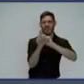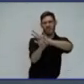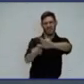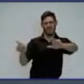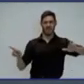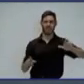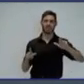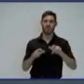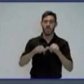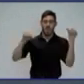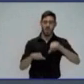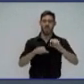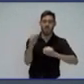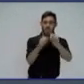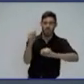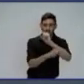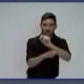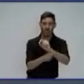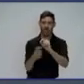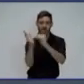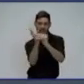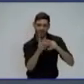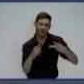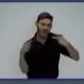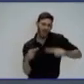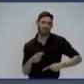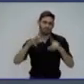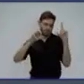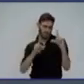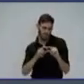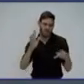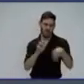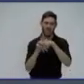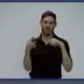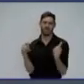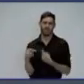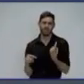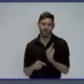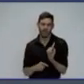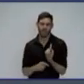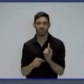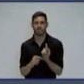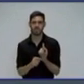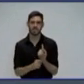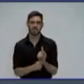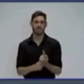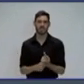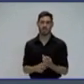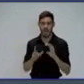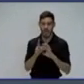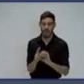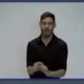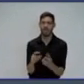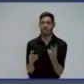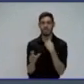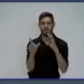que tudo, a falta de compostura nos diminui perante nós mesmos. Não podemos permitir